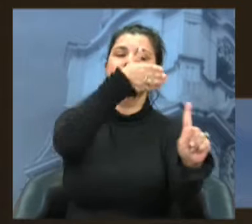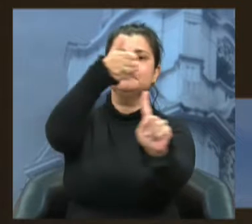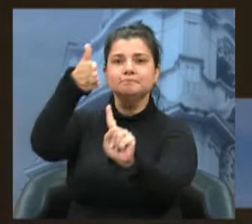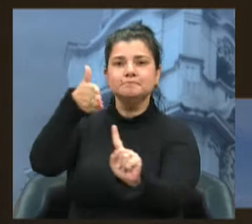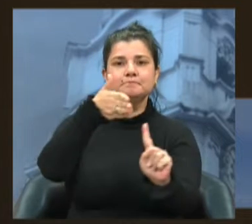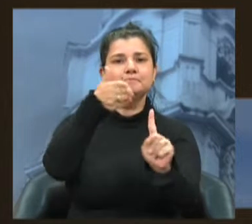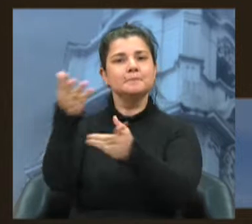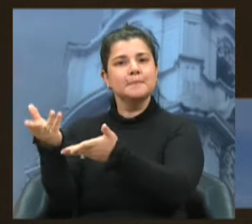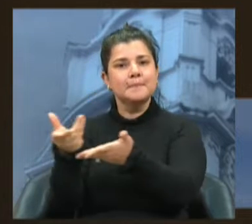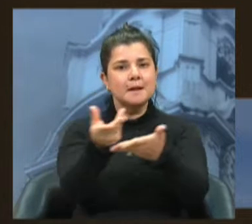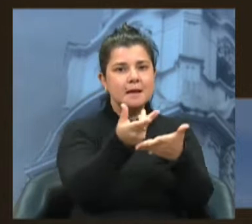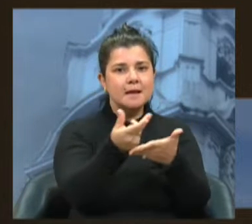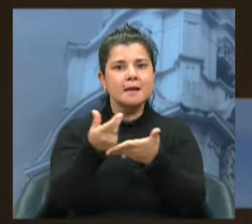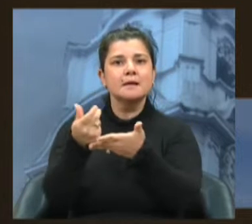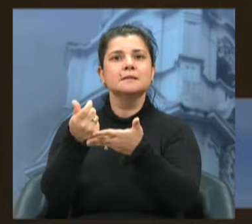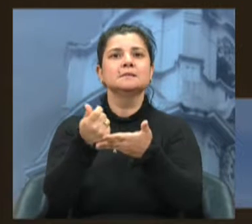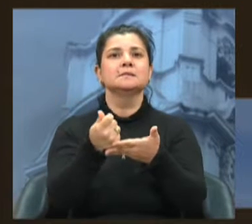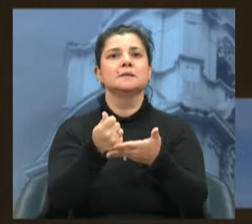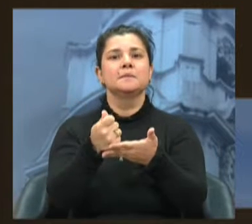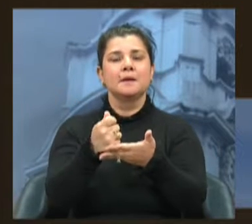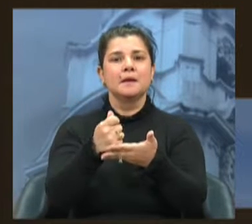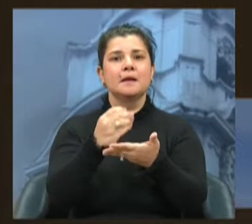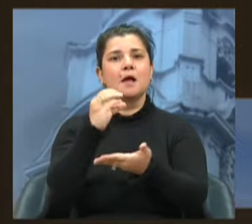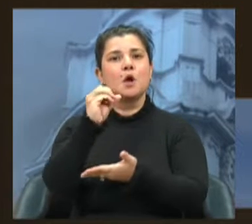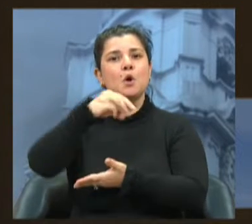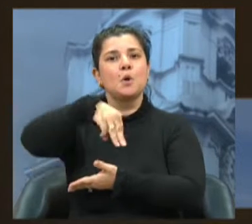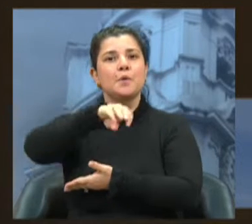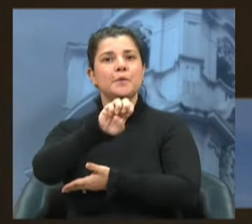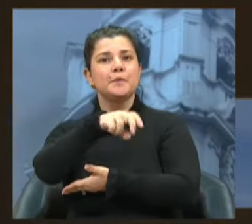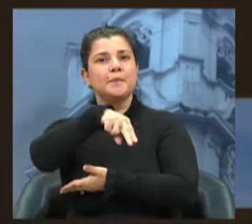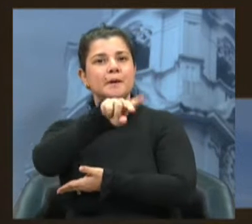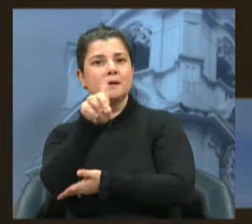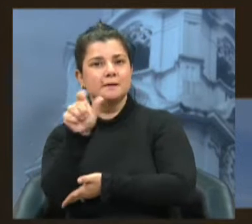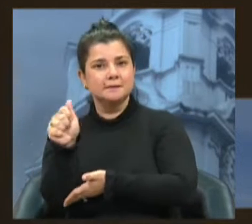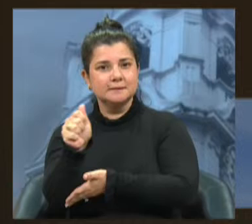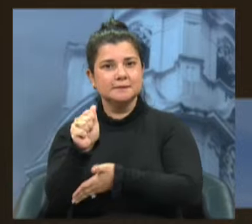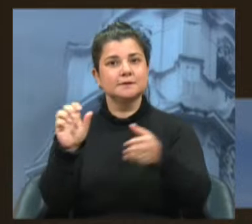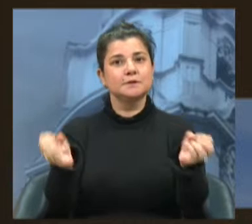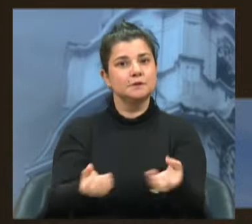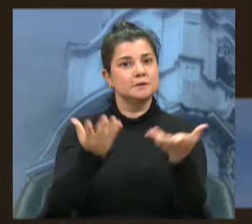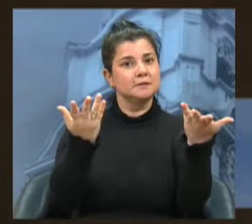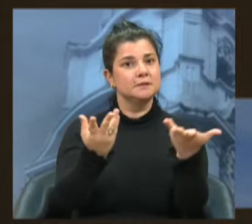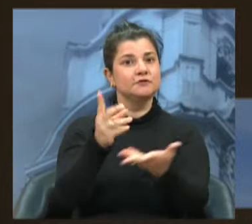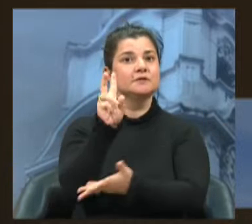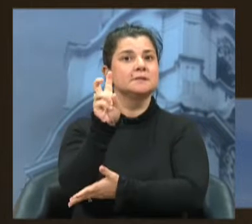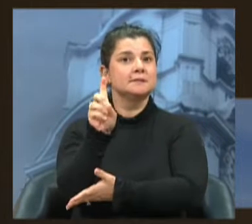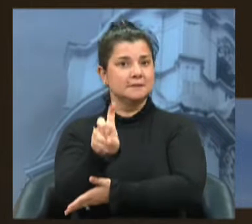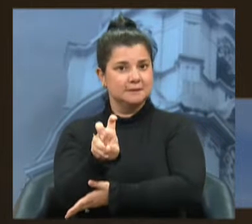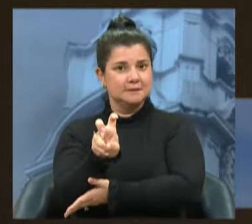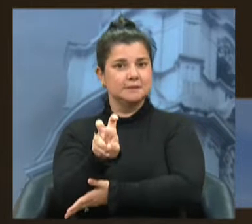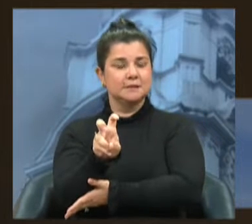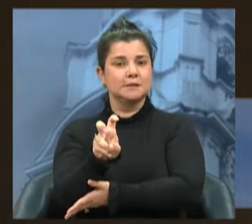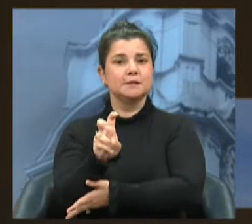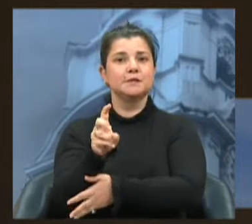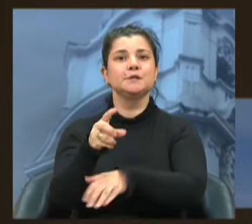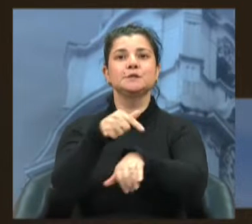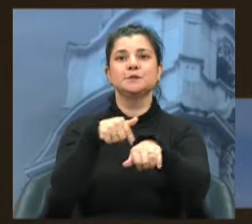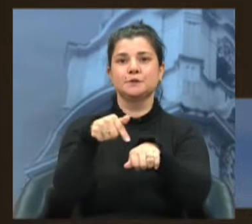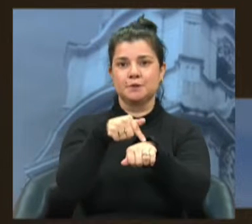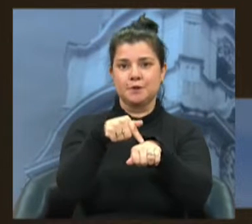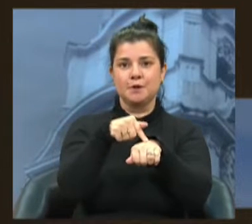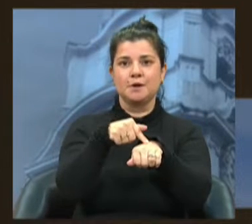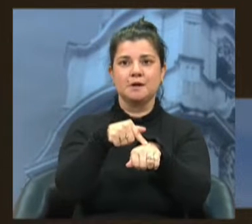receber a comenda da Guarda Municipal de Porto Alegre em solenidade às 15h30, no Salão Nobre do Paço dos